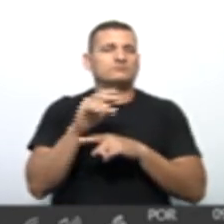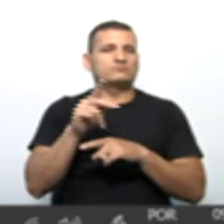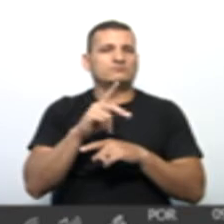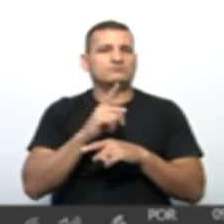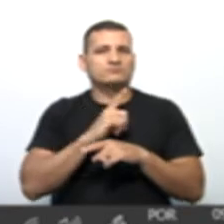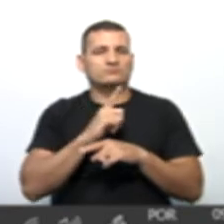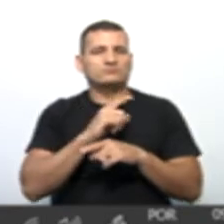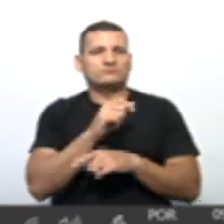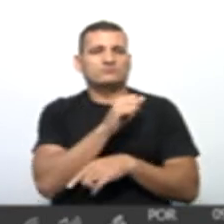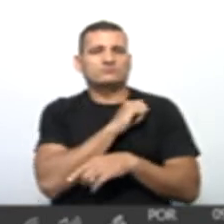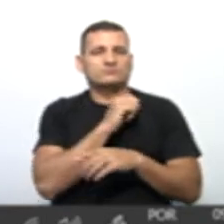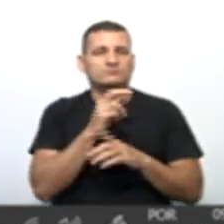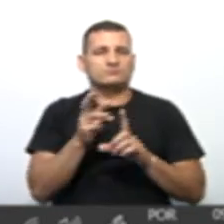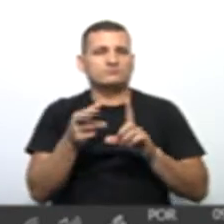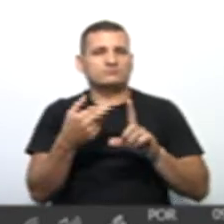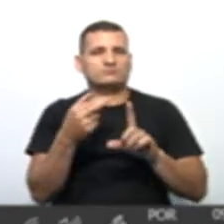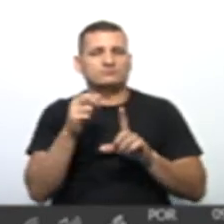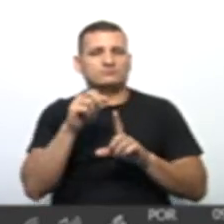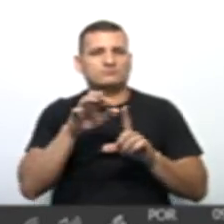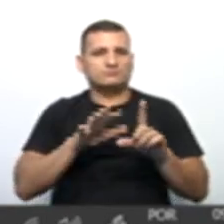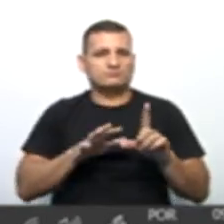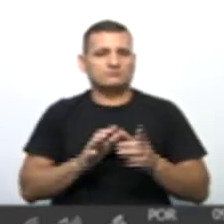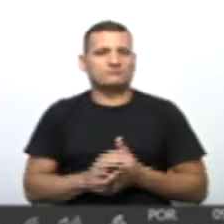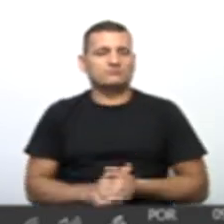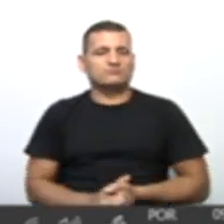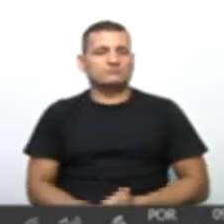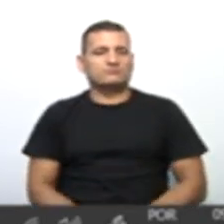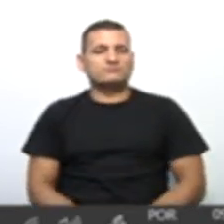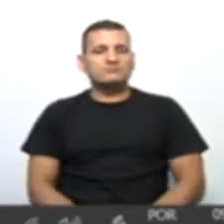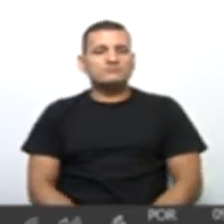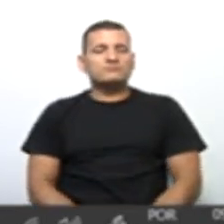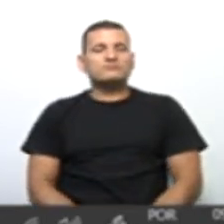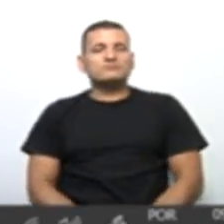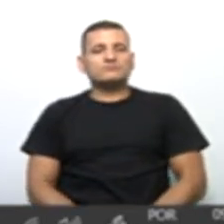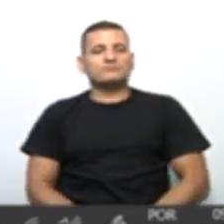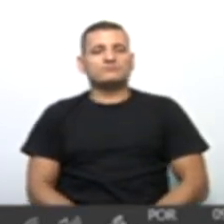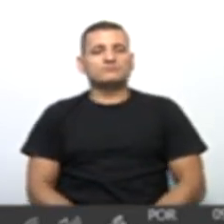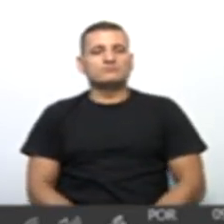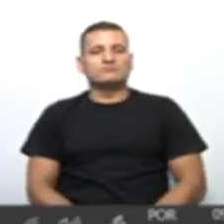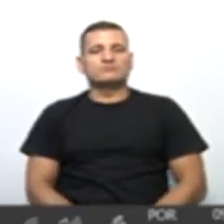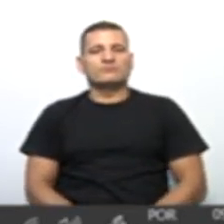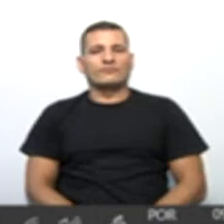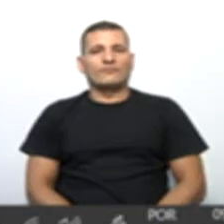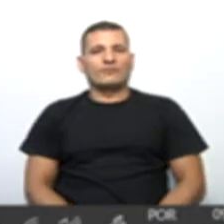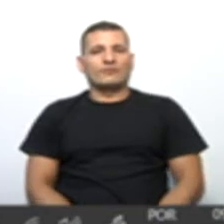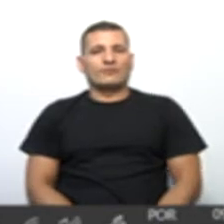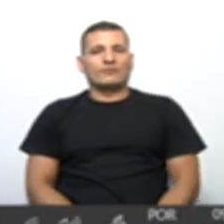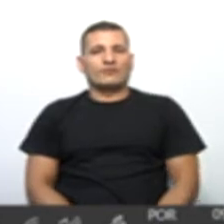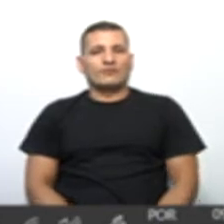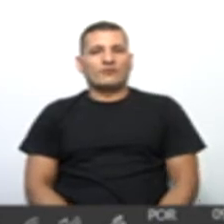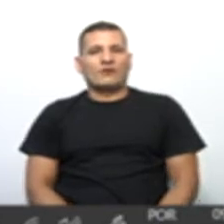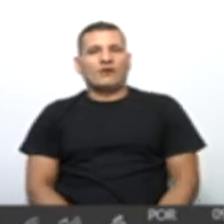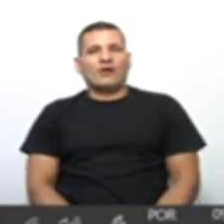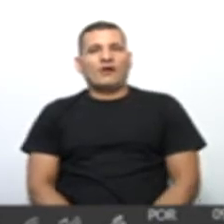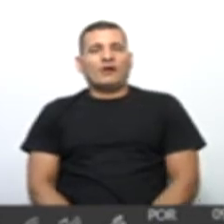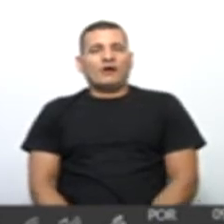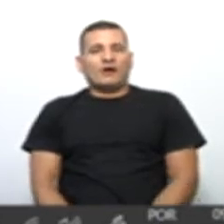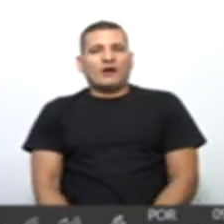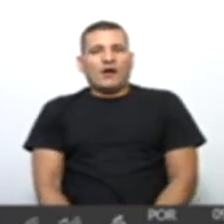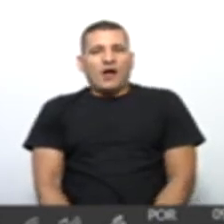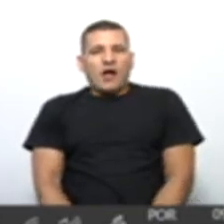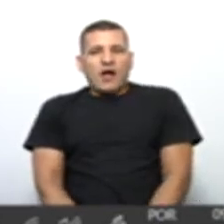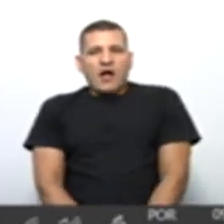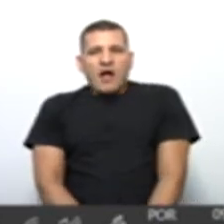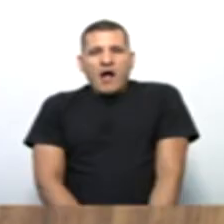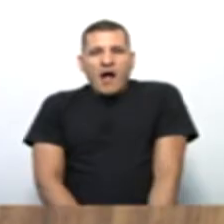das atividades o pessoal está respondendo ainda professor tem umas temos respostas aqui é não